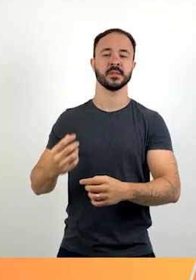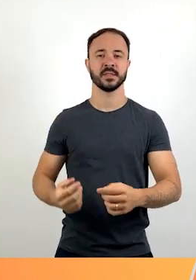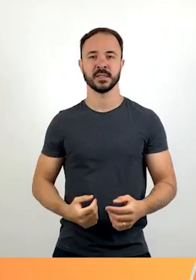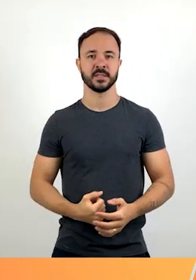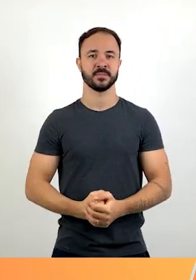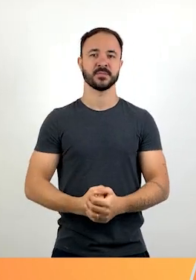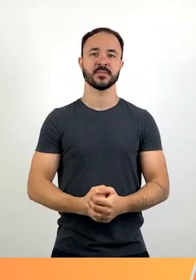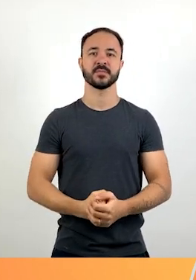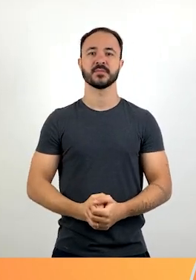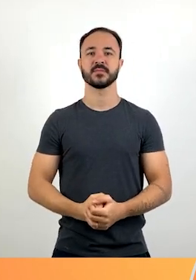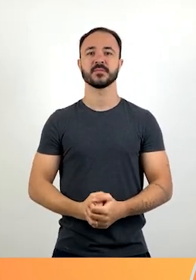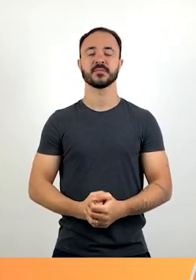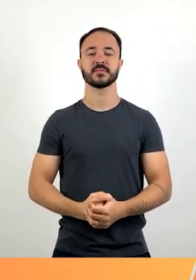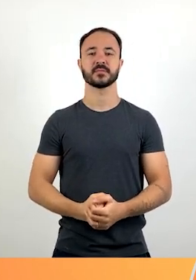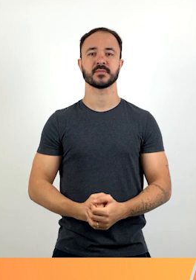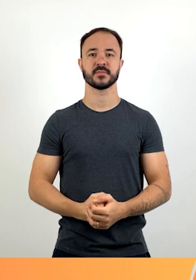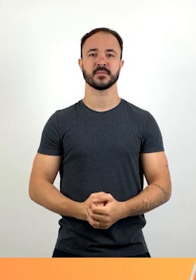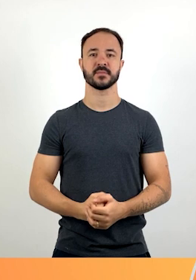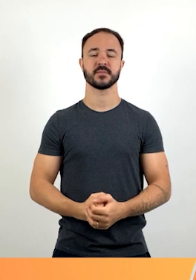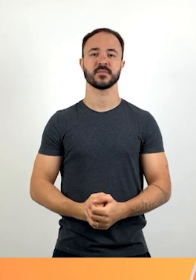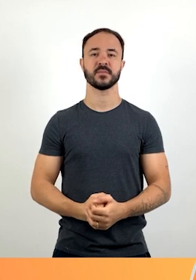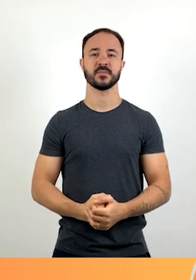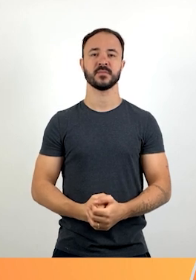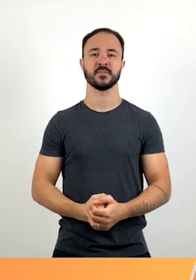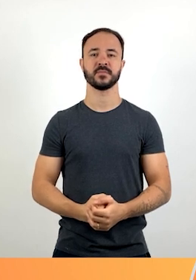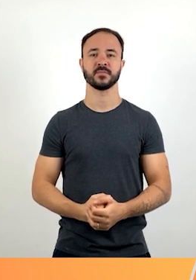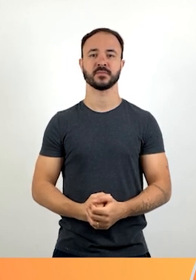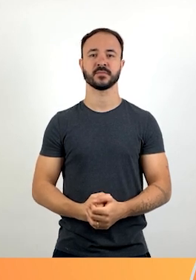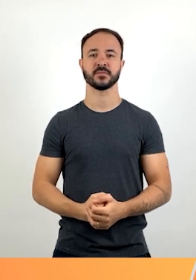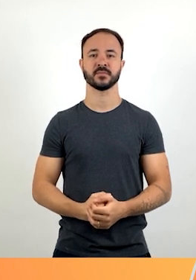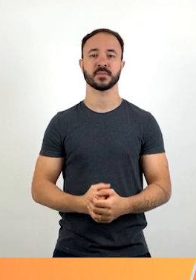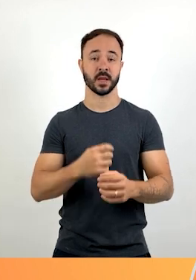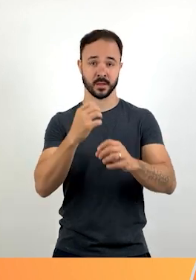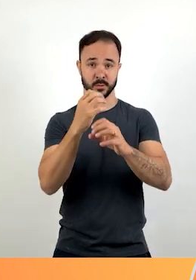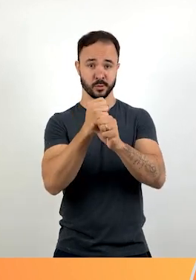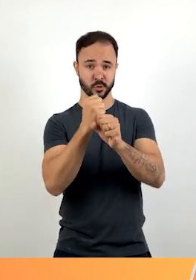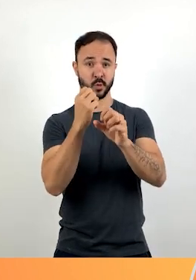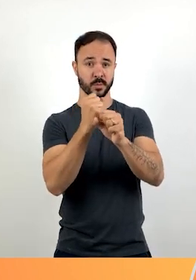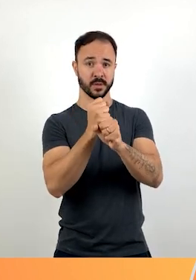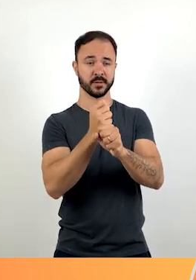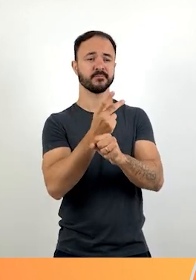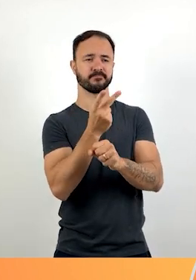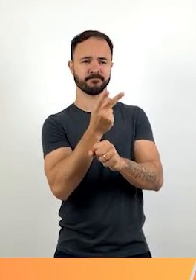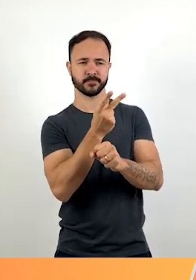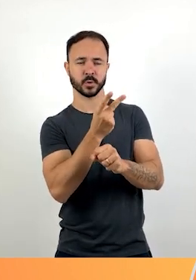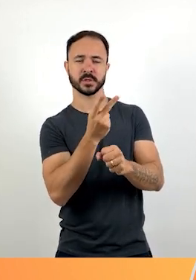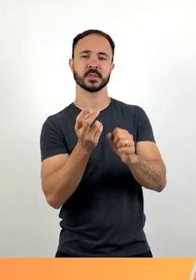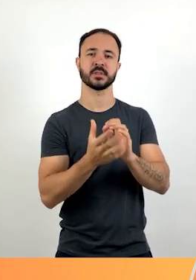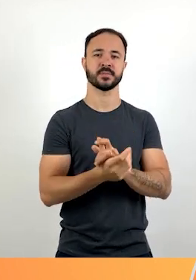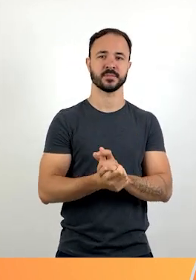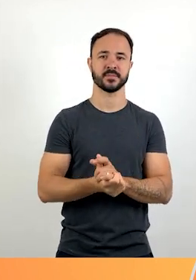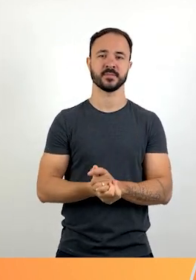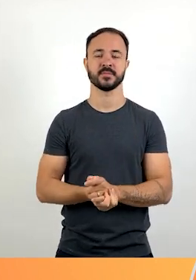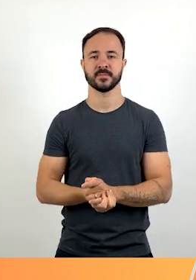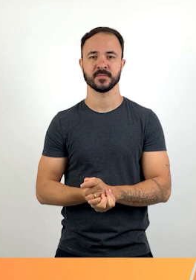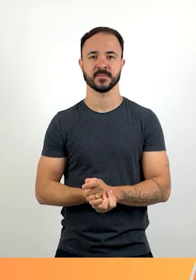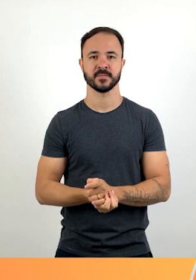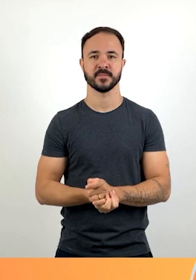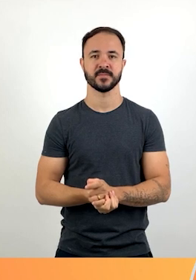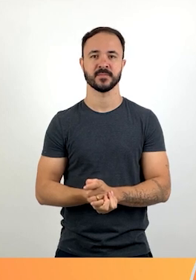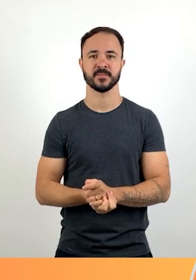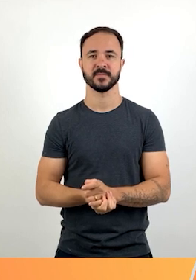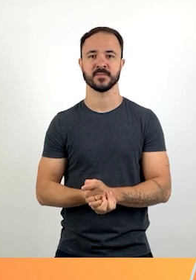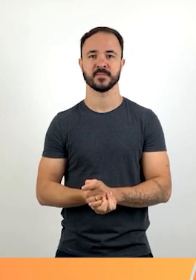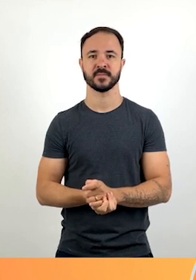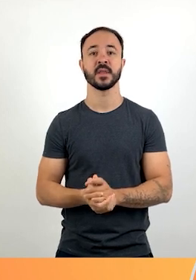vezes 1, 2, 1 vezes 2, 2, 1 vezes 1, 1, e somar, isso aqui,